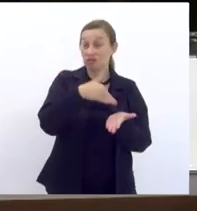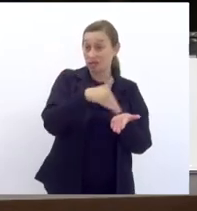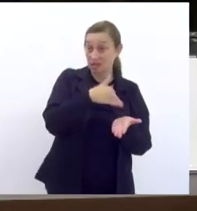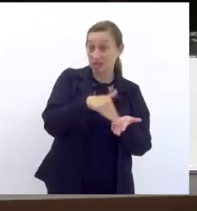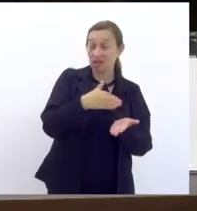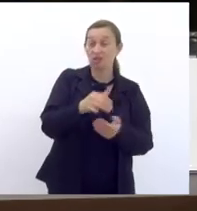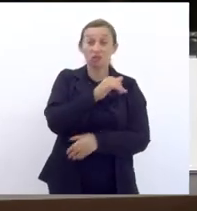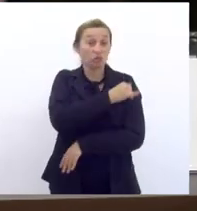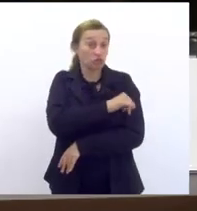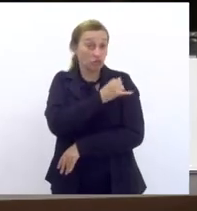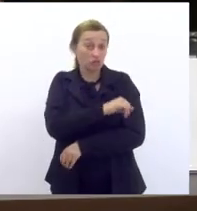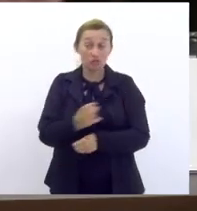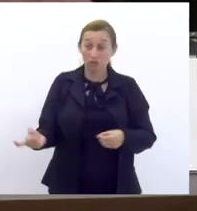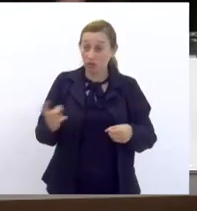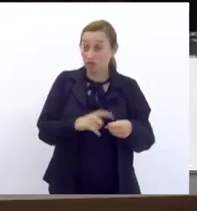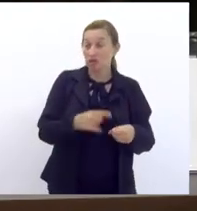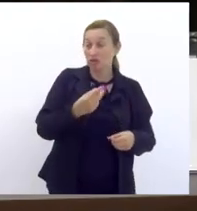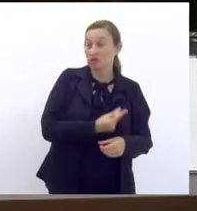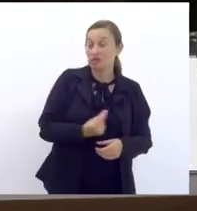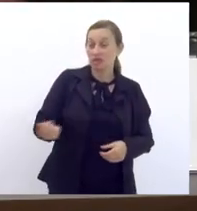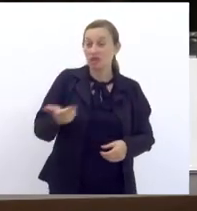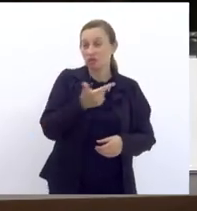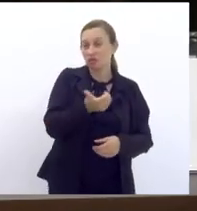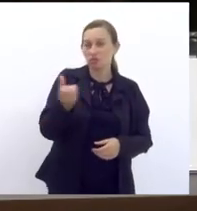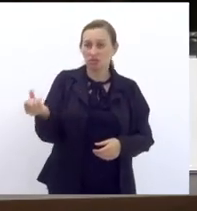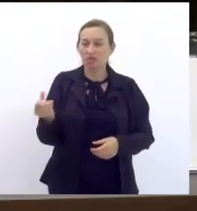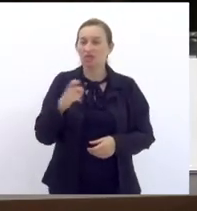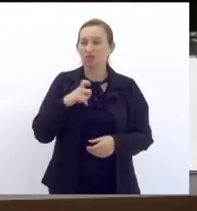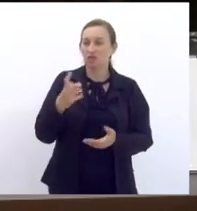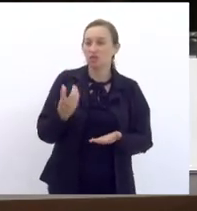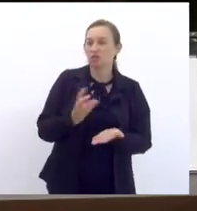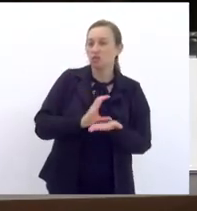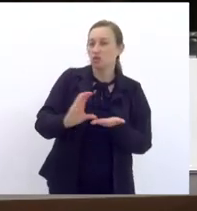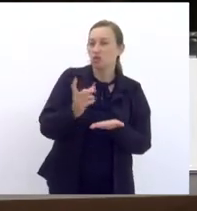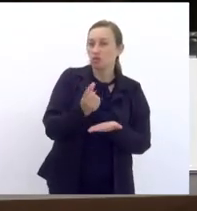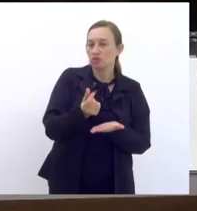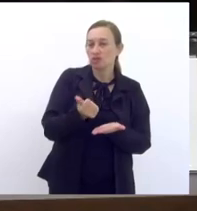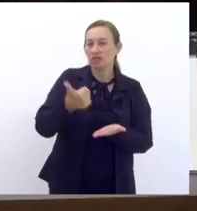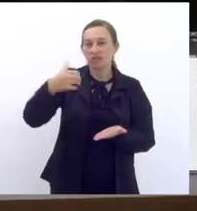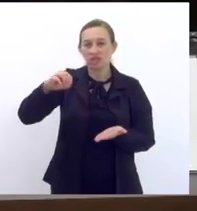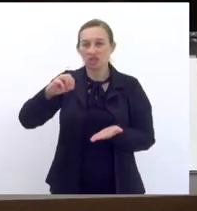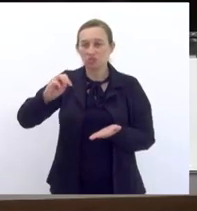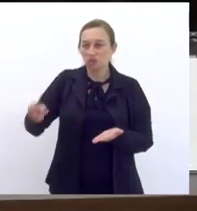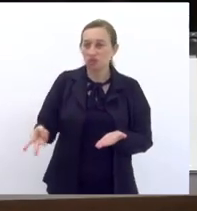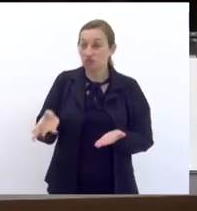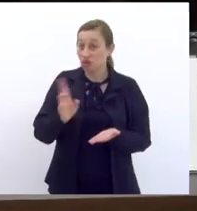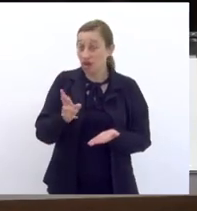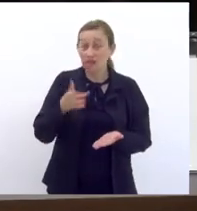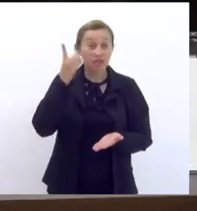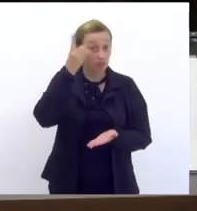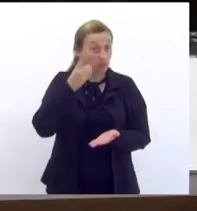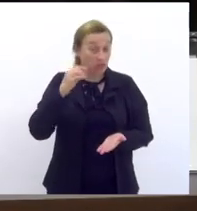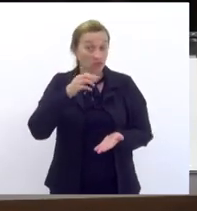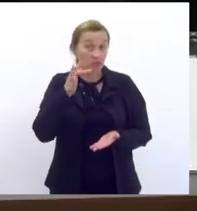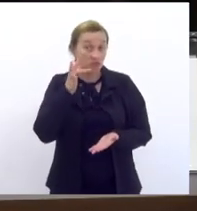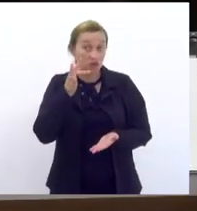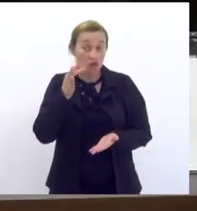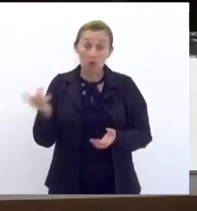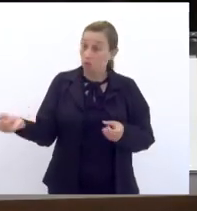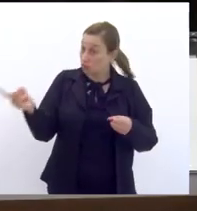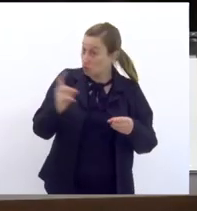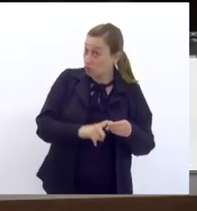quando eu saí em 2016 nós temos um orçamento de 10 milhões de reais deputados Jorge Felipe quando nós voltamos